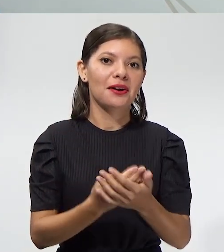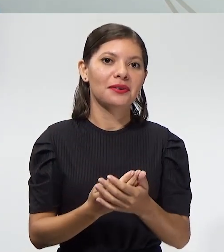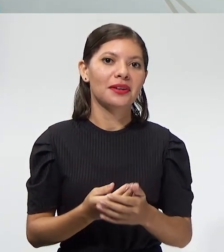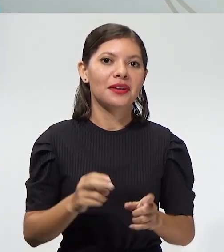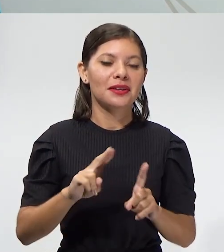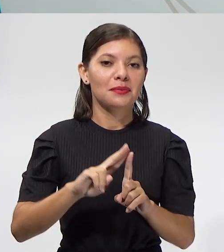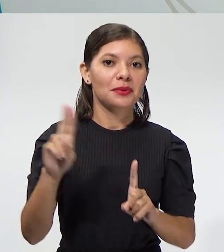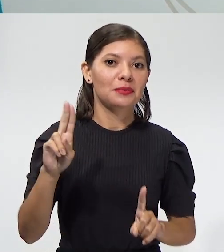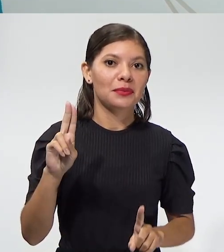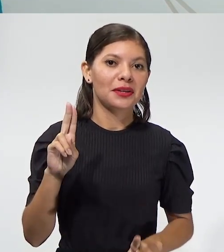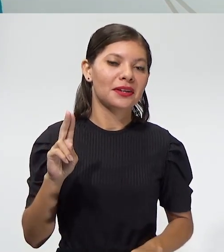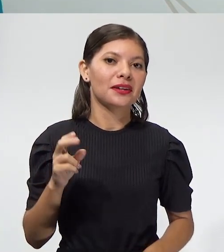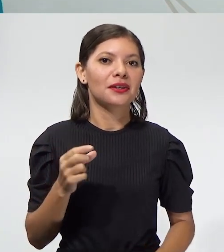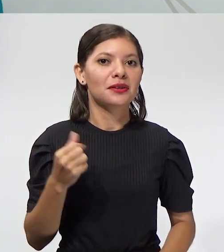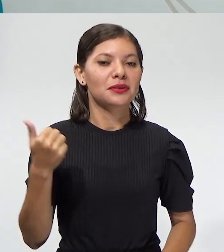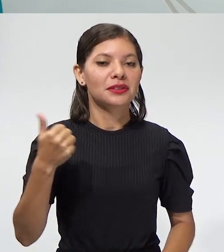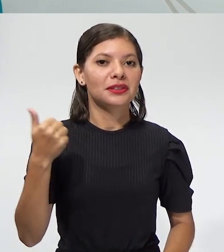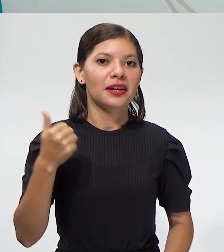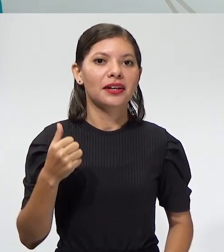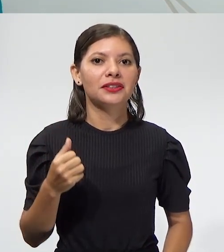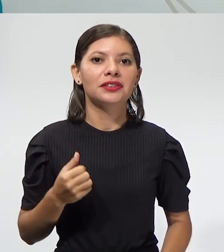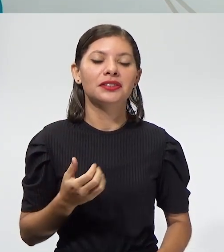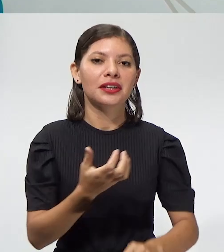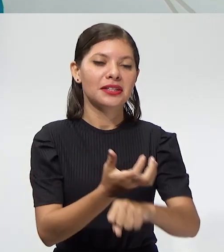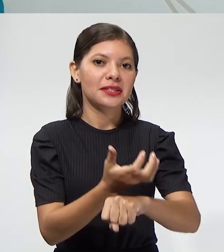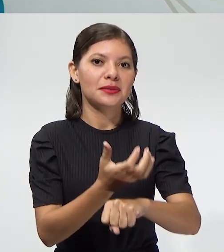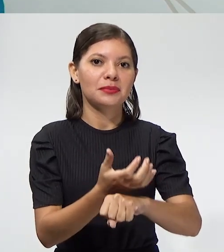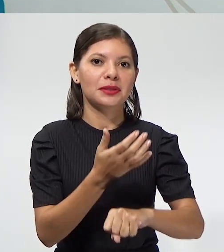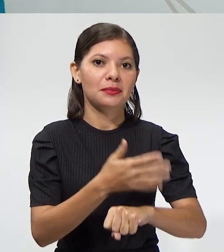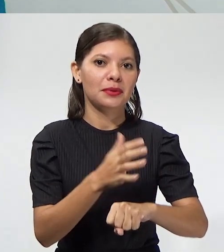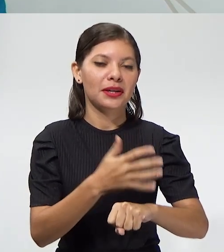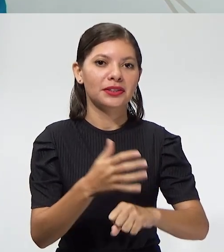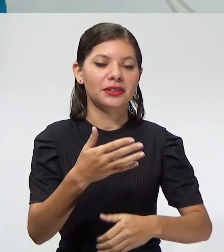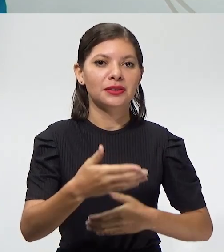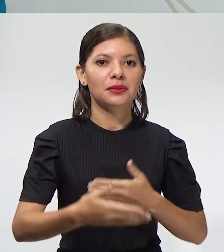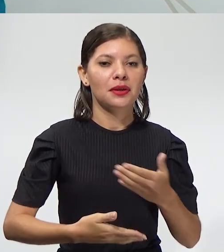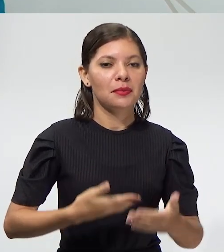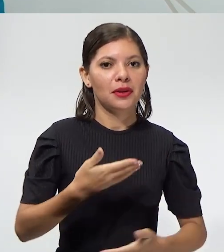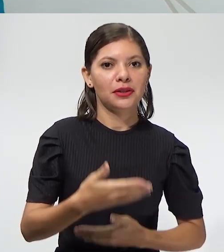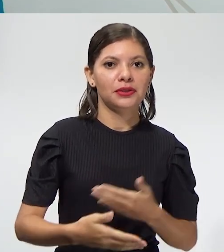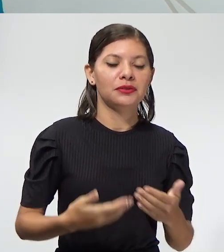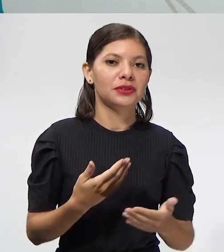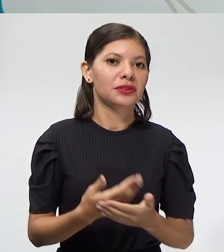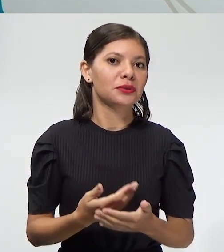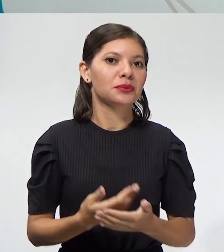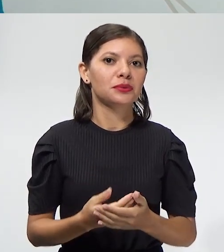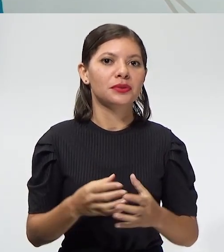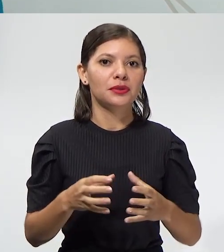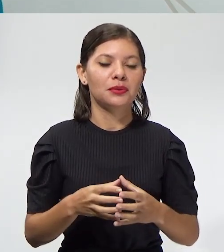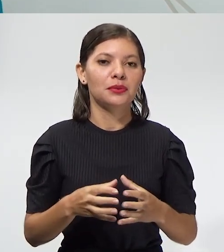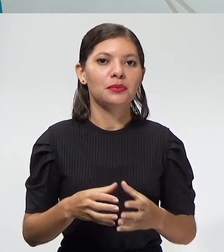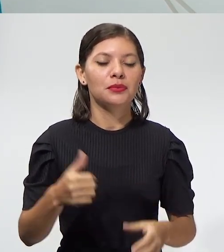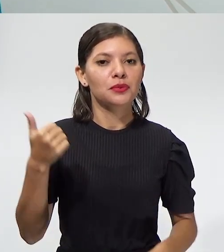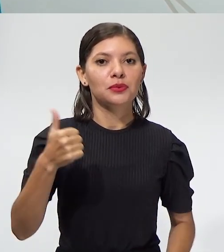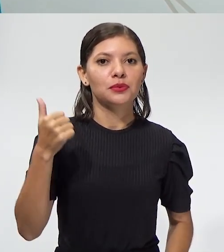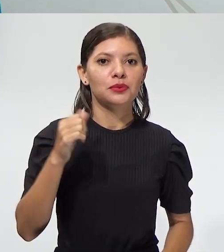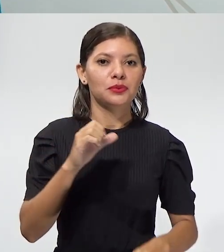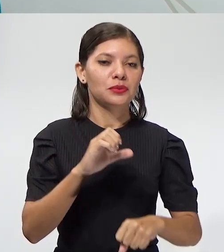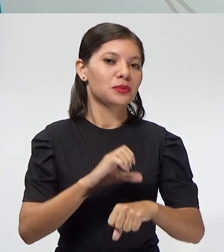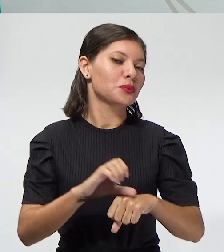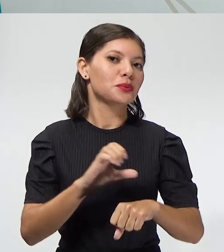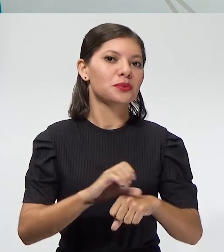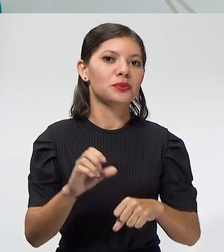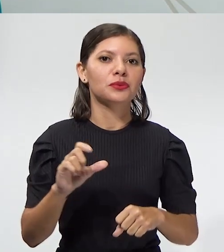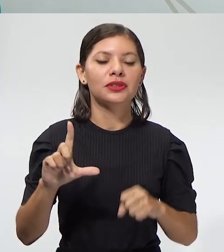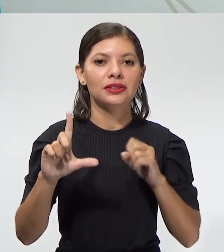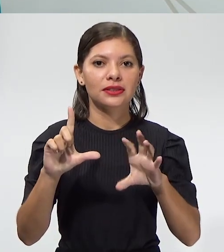primeira unidade da disciplina Práticas Colaborativas de Estudos em Grupo 1 do curso de Licenciatura